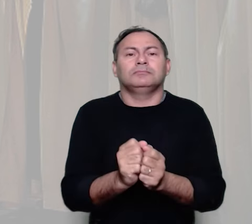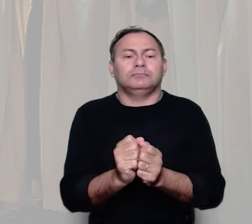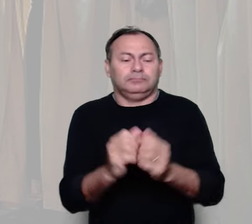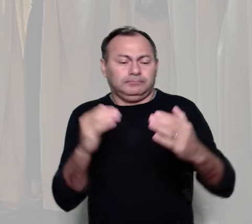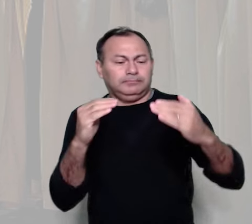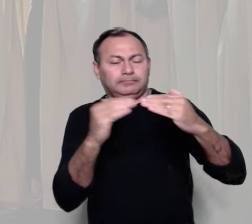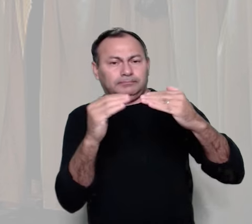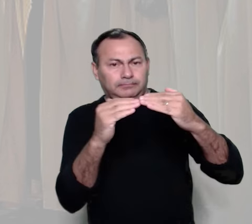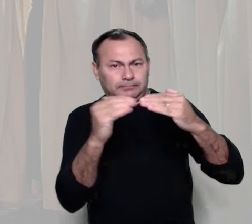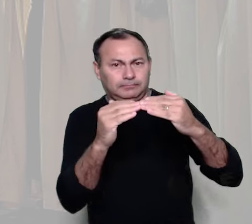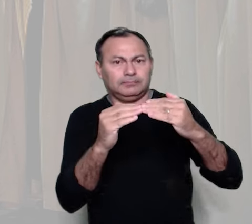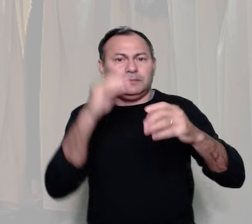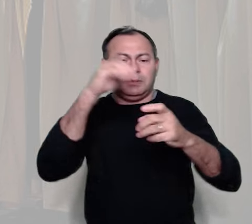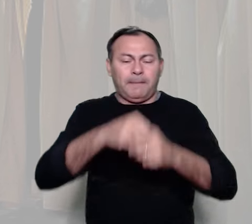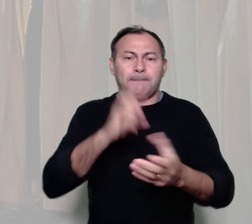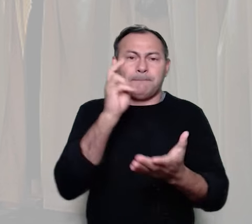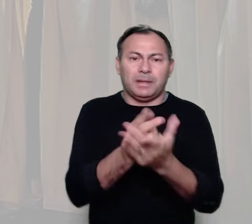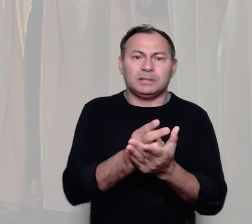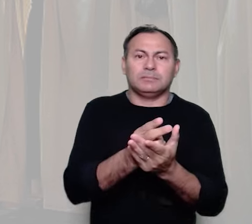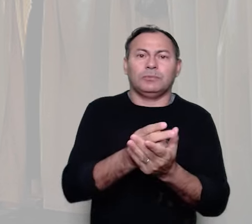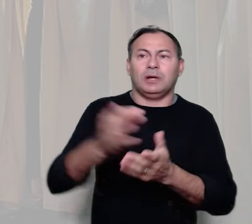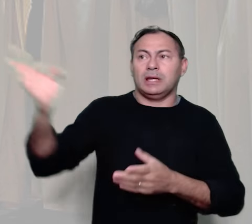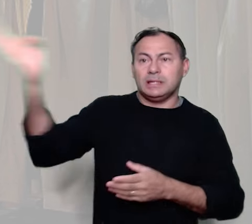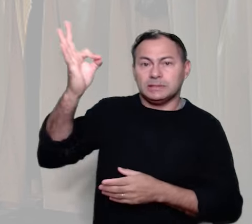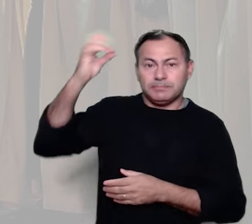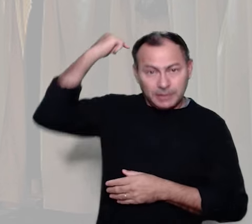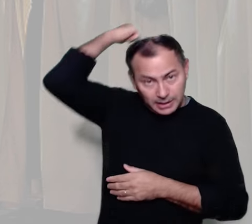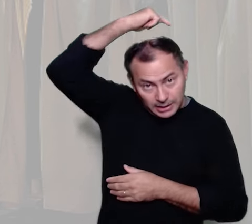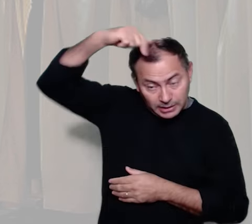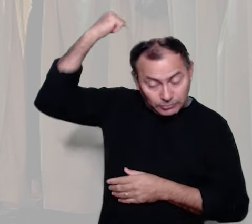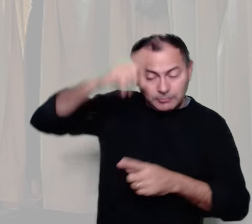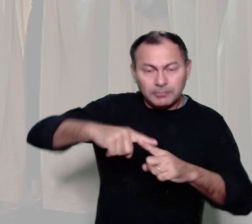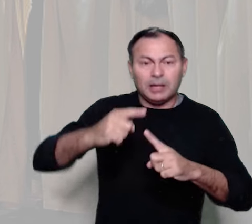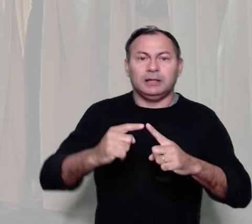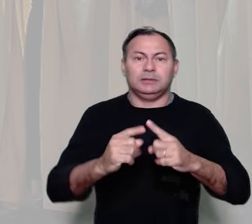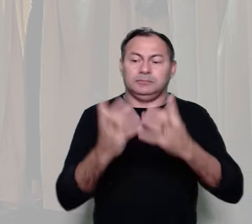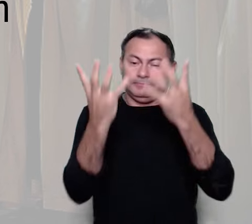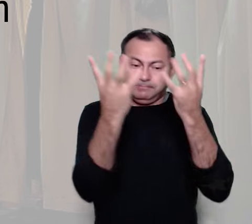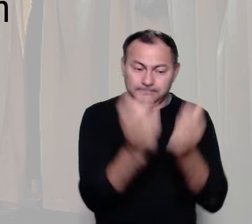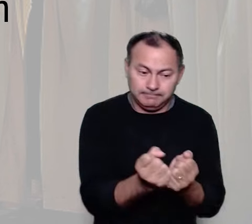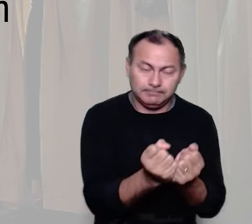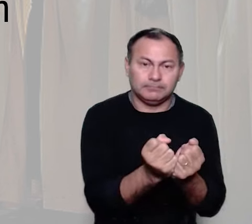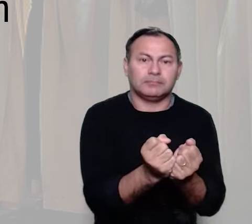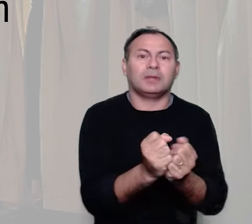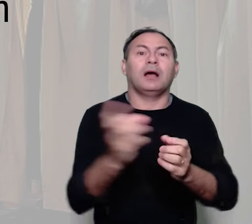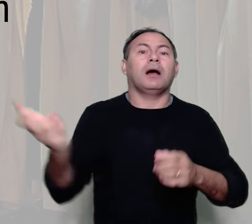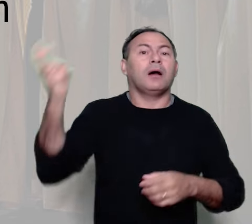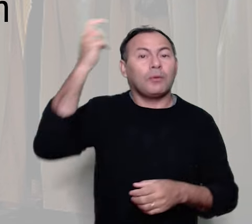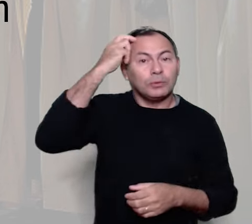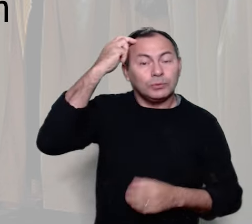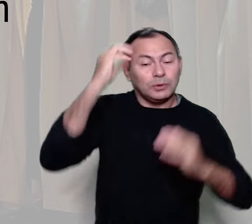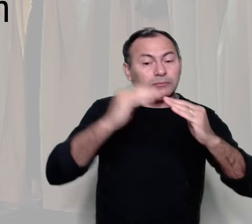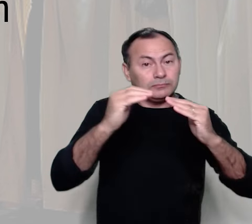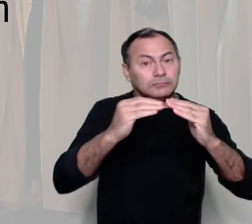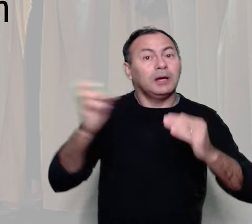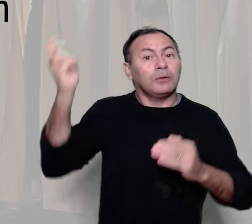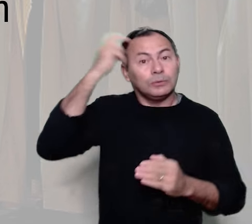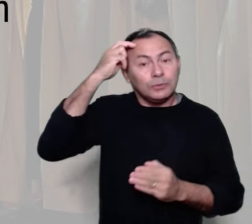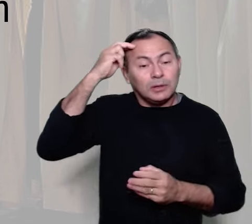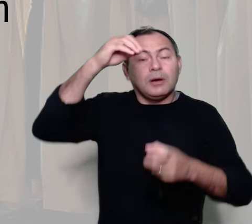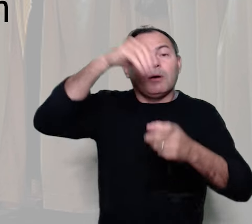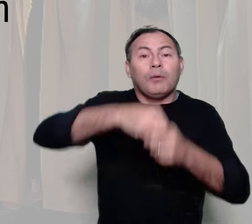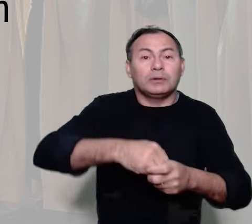possam estar imbuídas desse mesmo espírito, mas aderente à